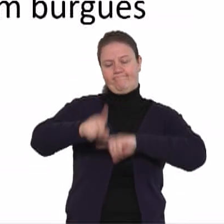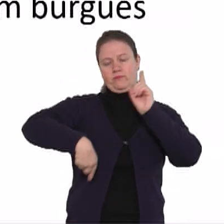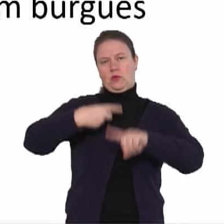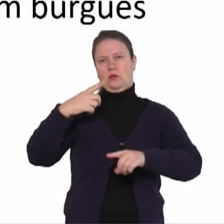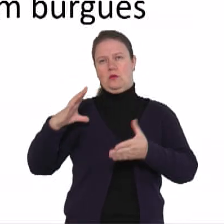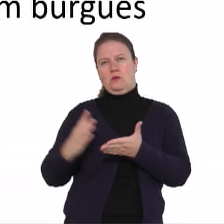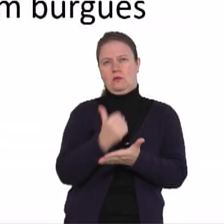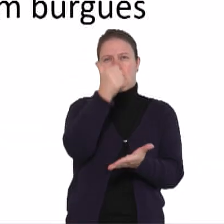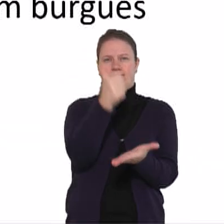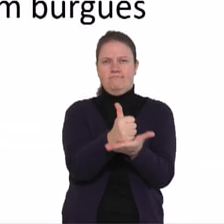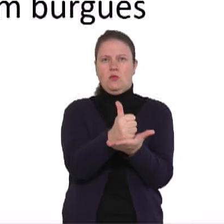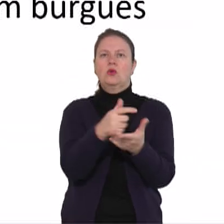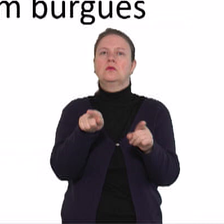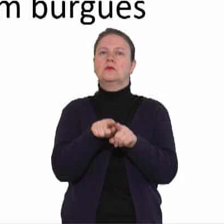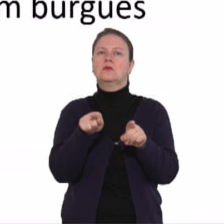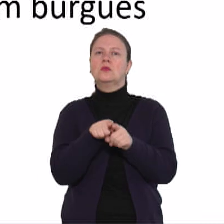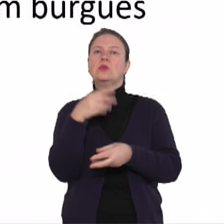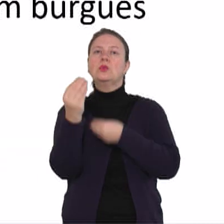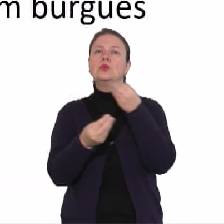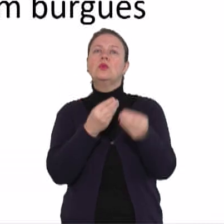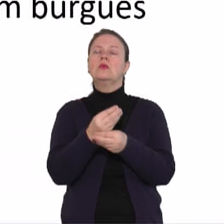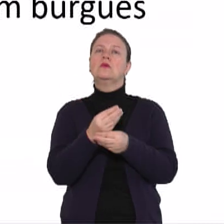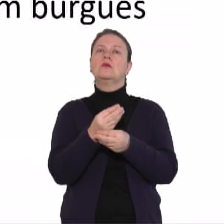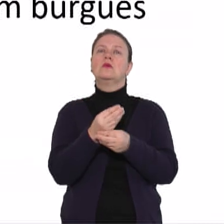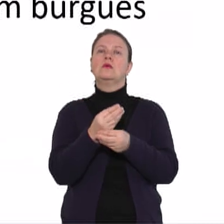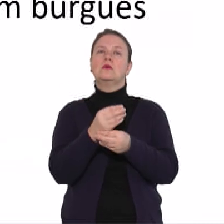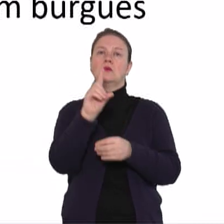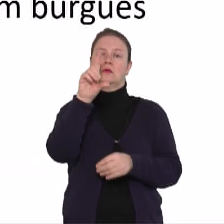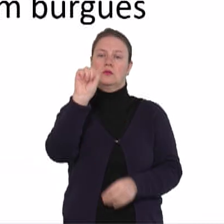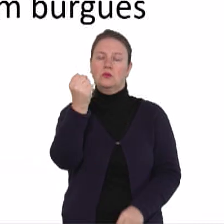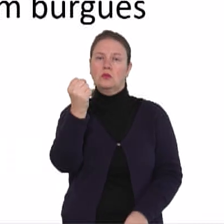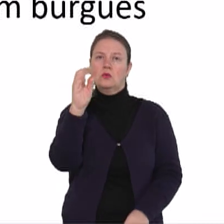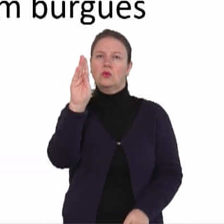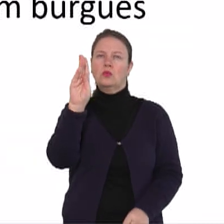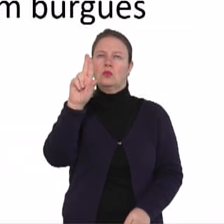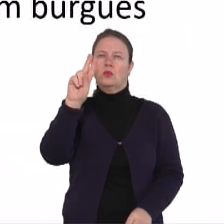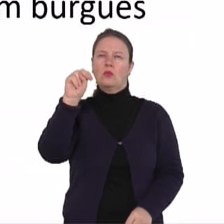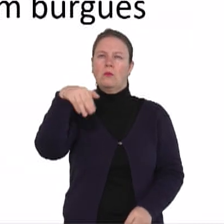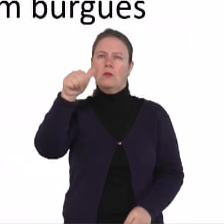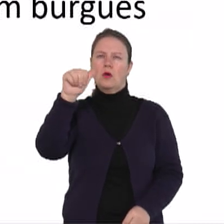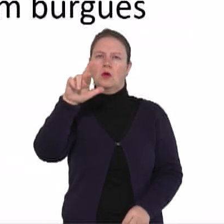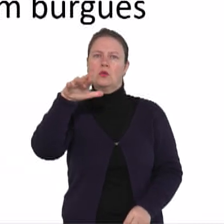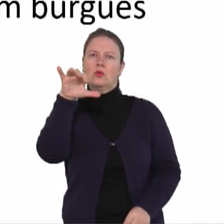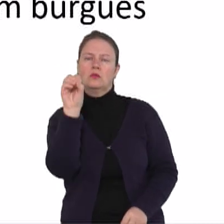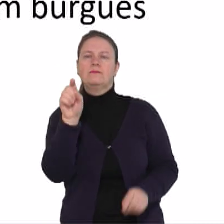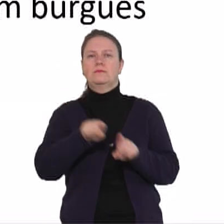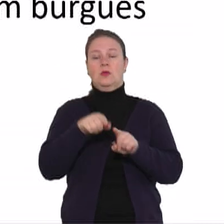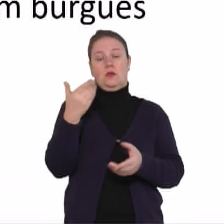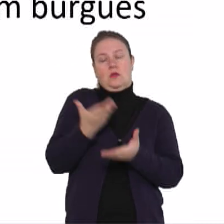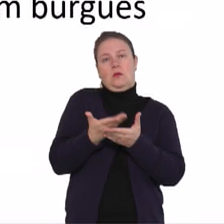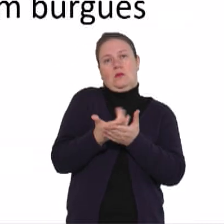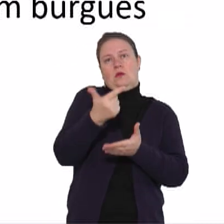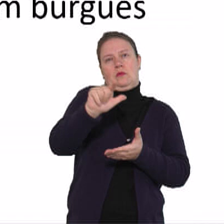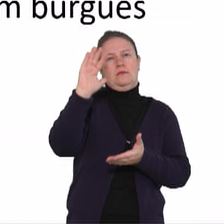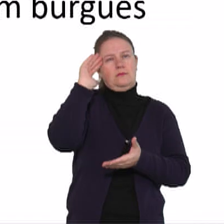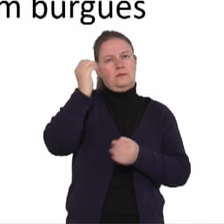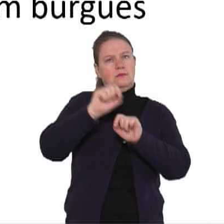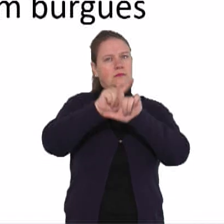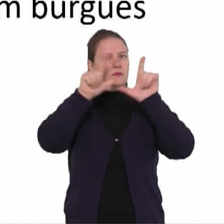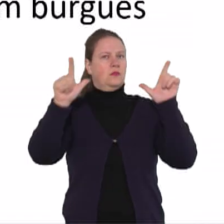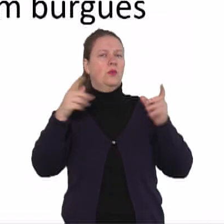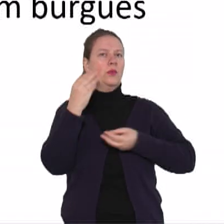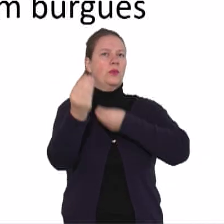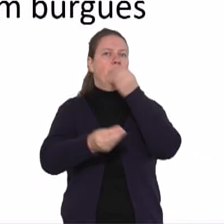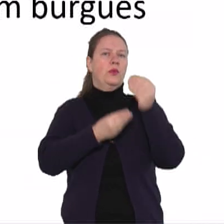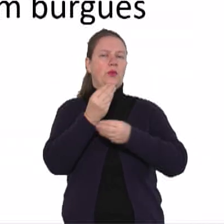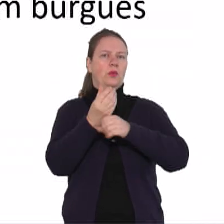né? Como mais um golpe decisivo, conhecido como 18 Brumário, e na próxima aula a gente vai entender melhor, né, como é que o